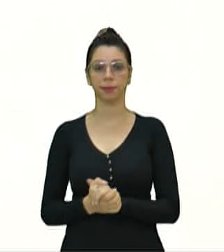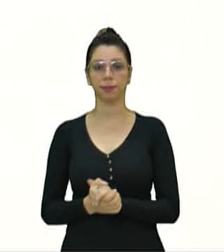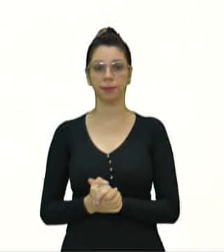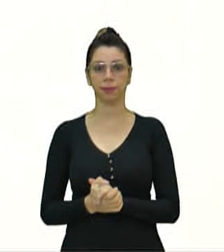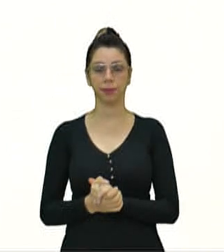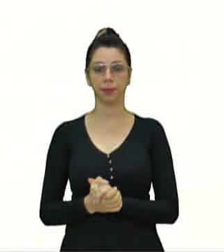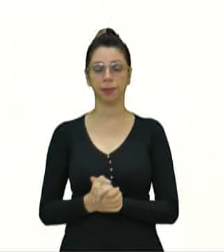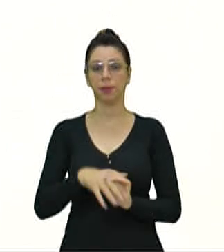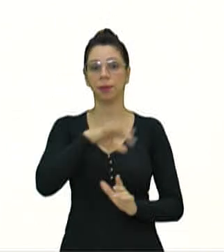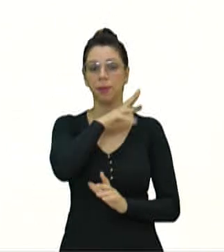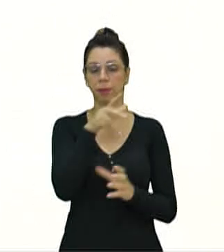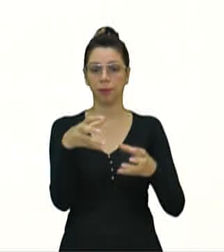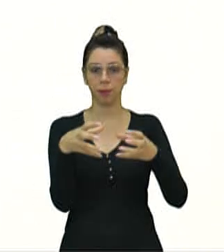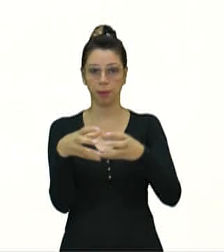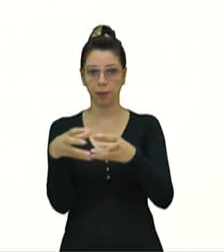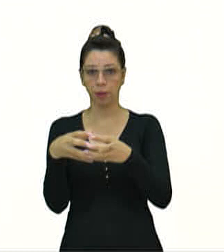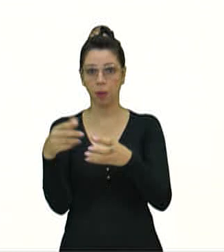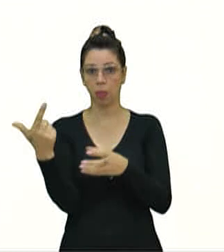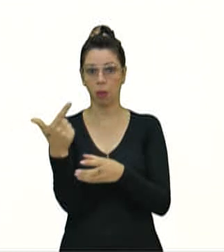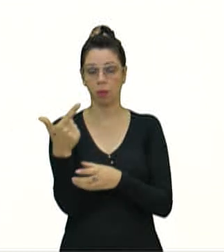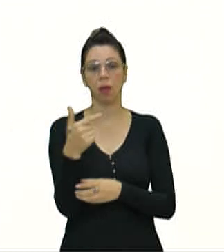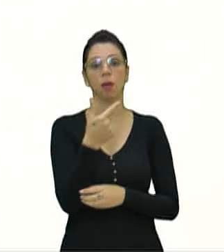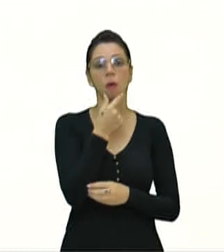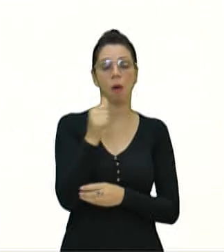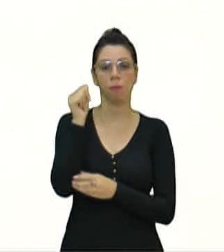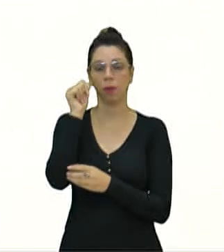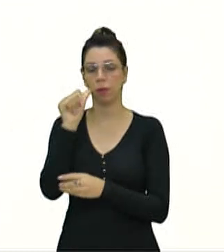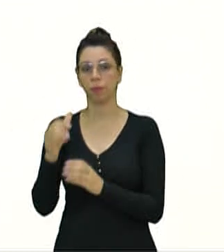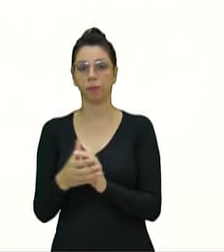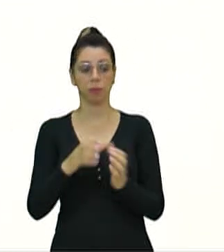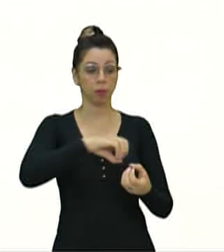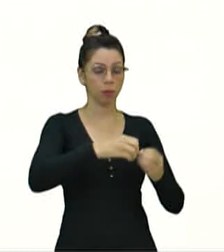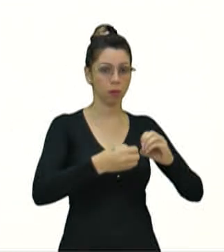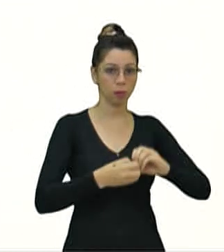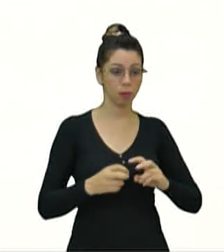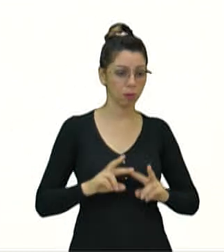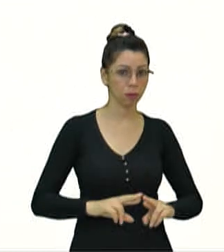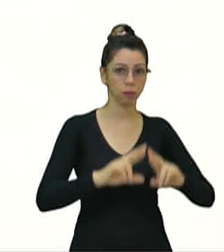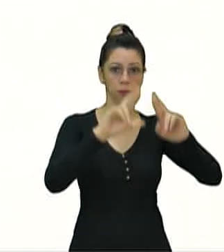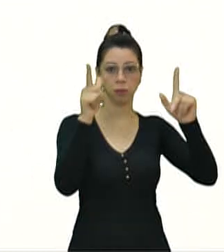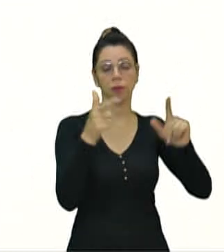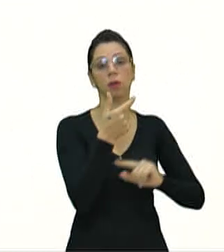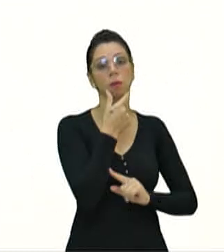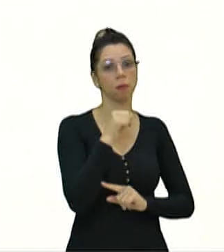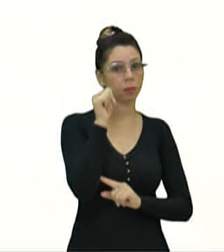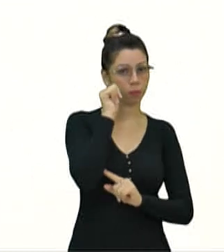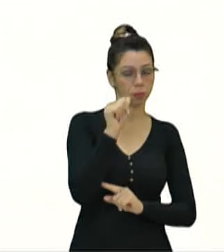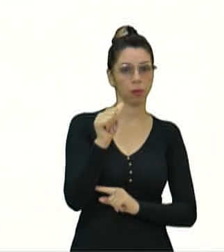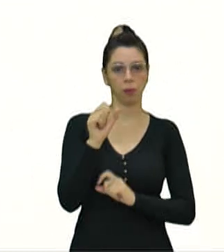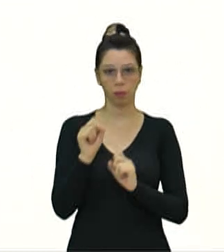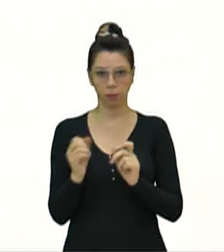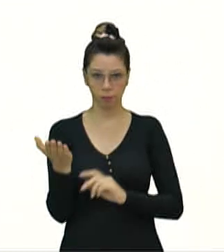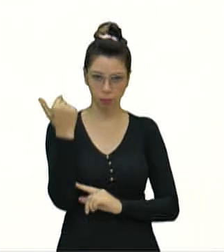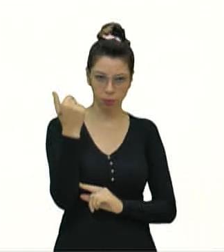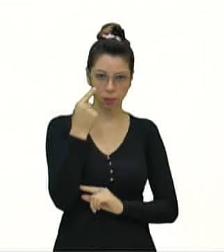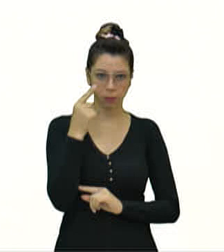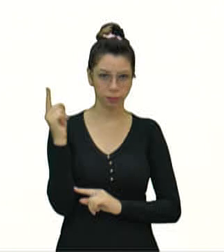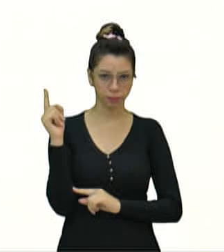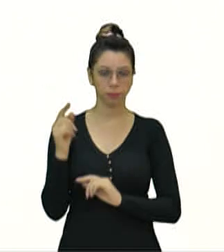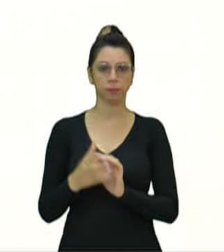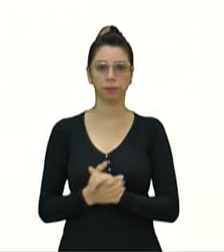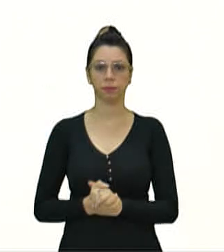espécies em que não existam 2 sexos e assexuada ocorre nos seres em que há diferenciação dos 2 sexos. Vamos lá?